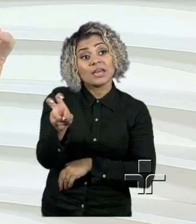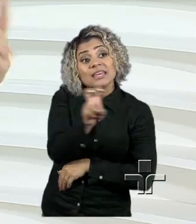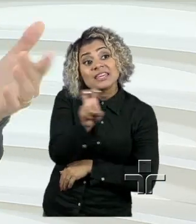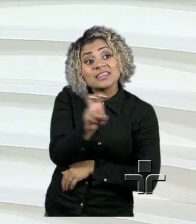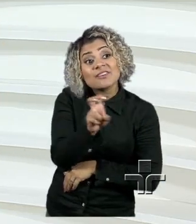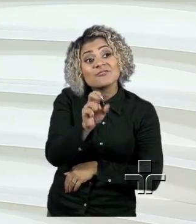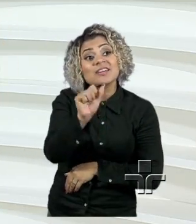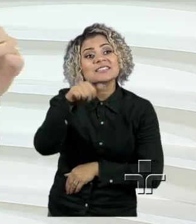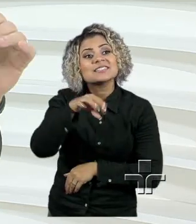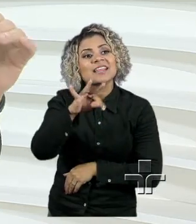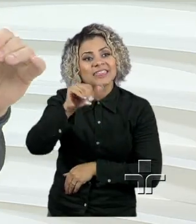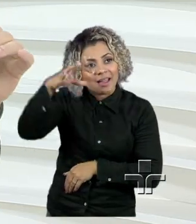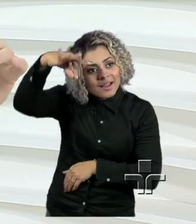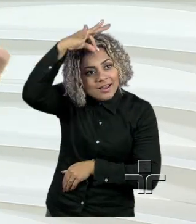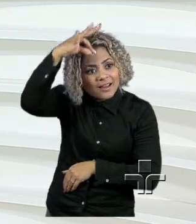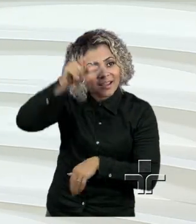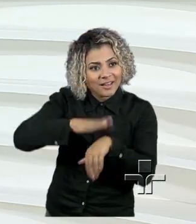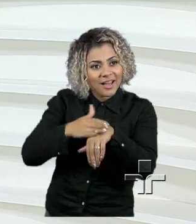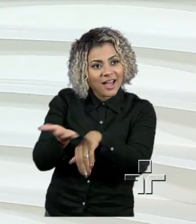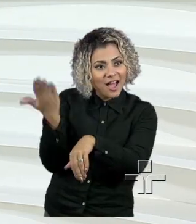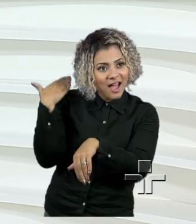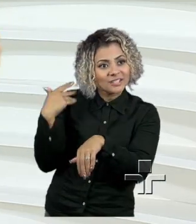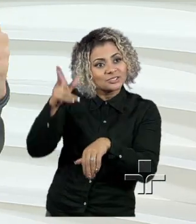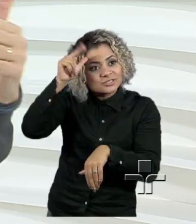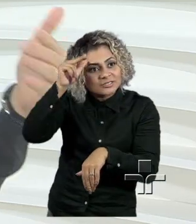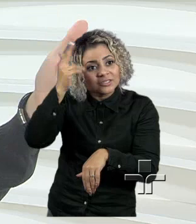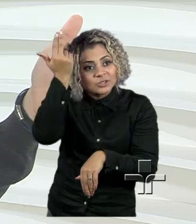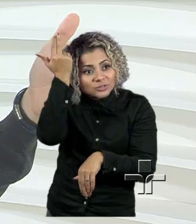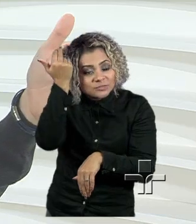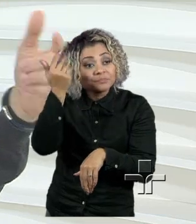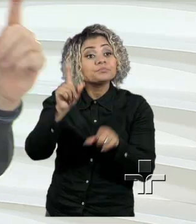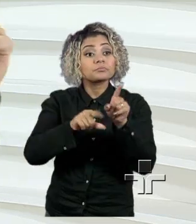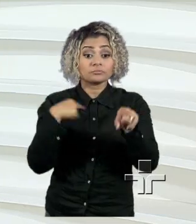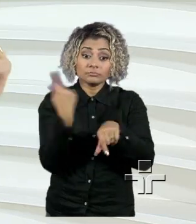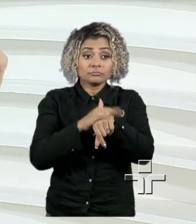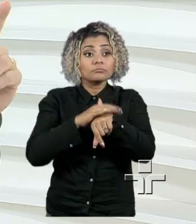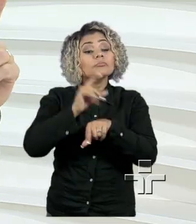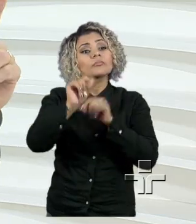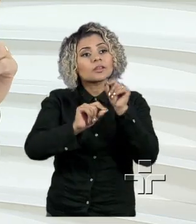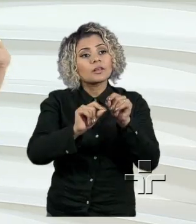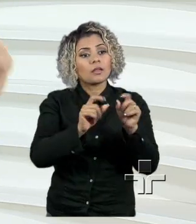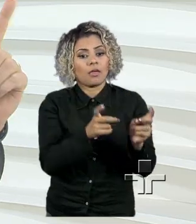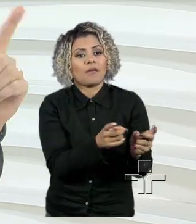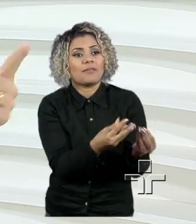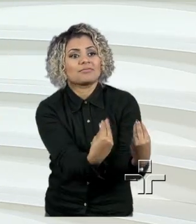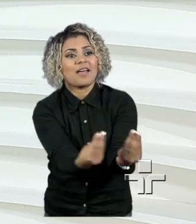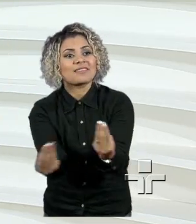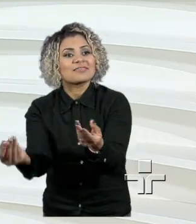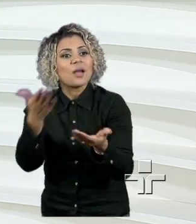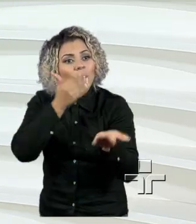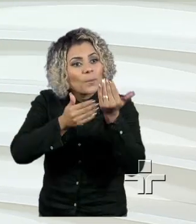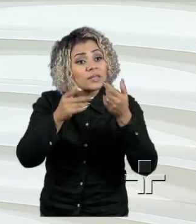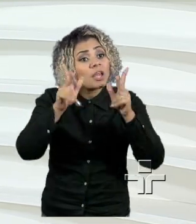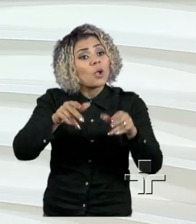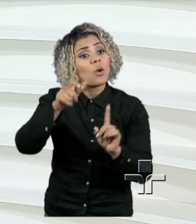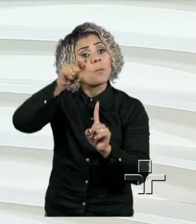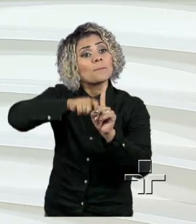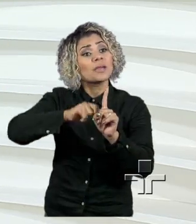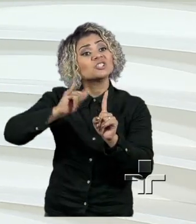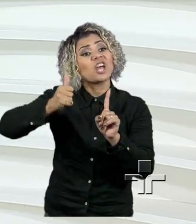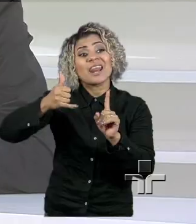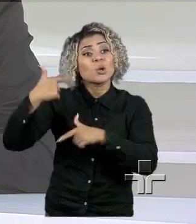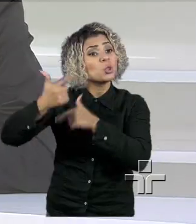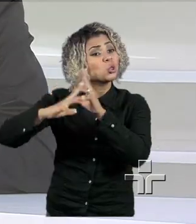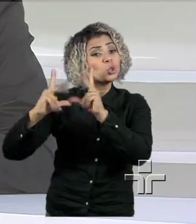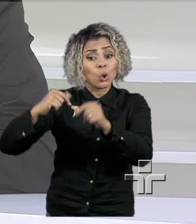santa, né, que precede a sexta-feira santa, o nosso sell-out, a venda para o consumidor, é da ordem, a mesma coisa que o mês de janeiro inteiro.